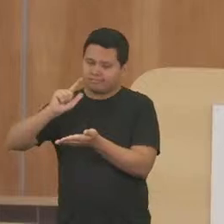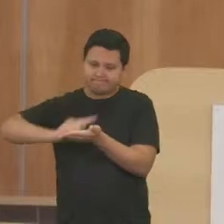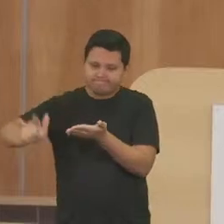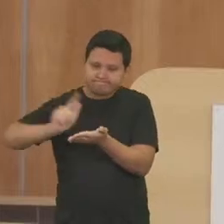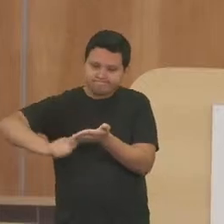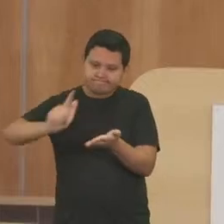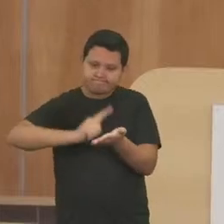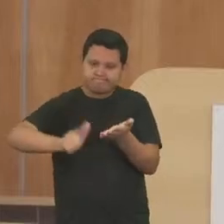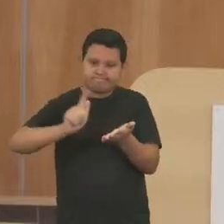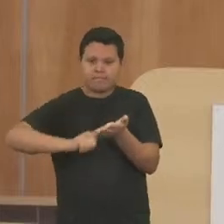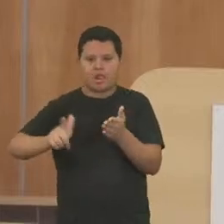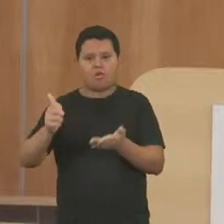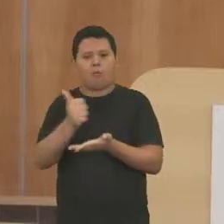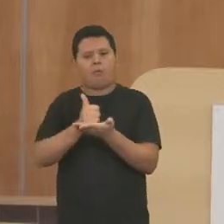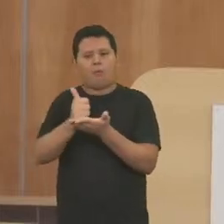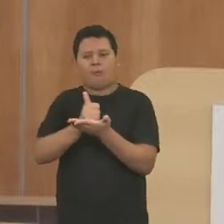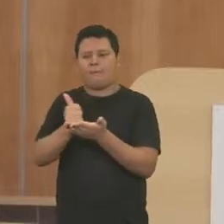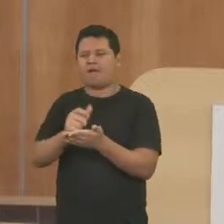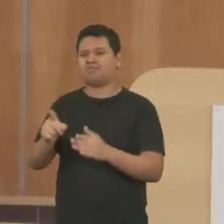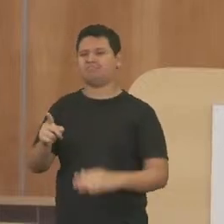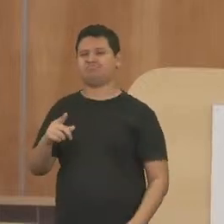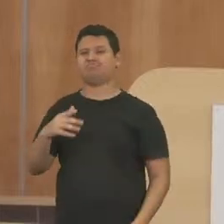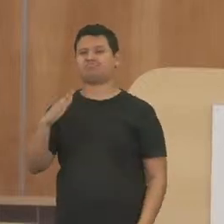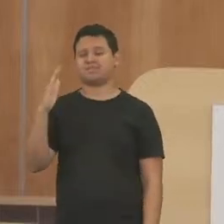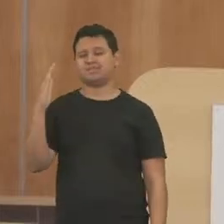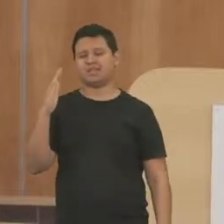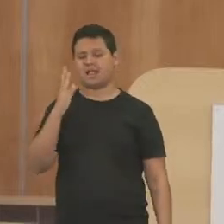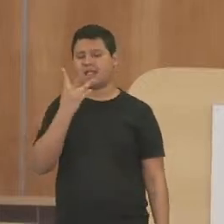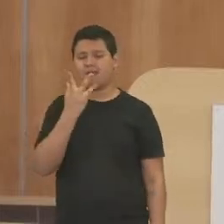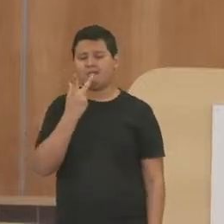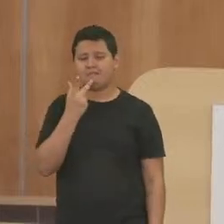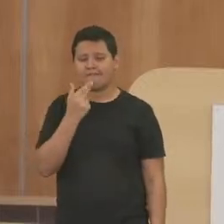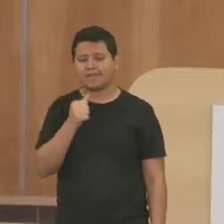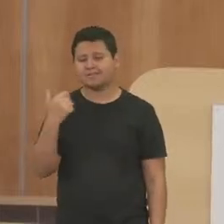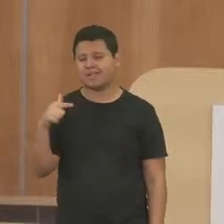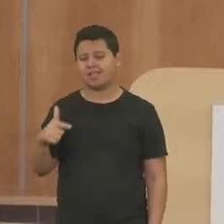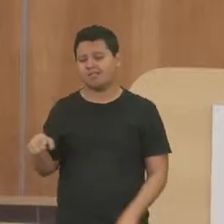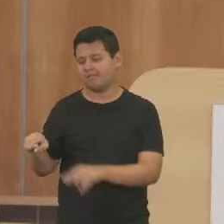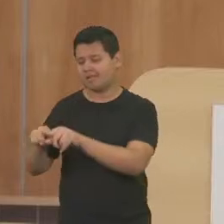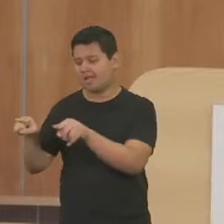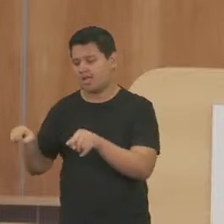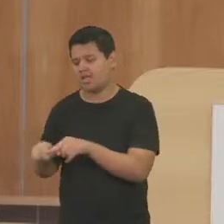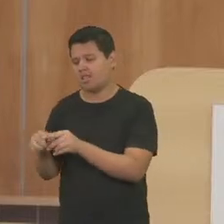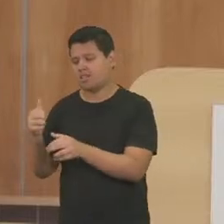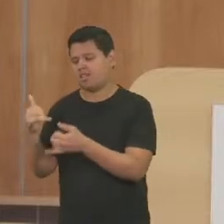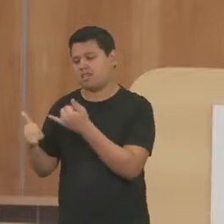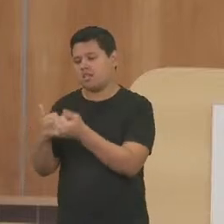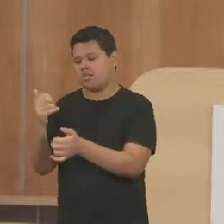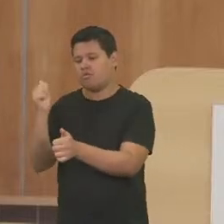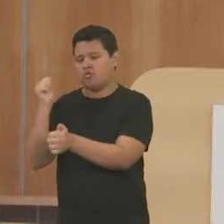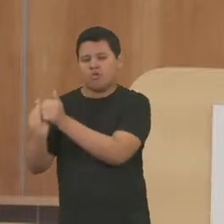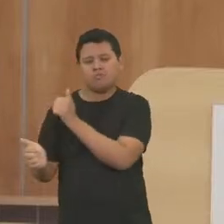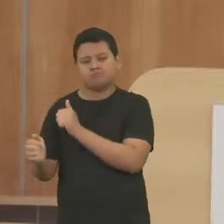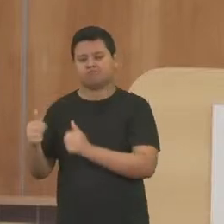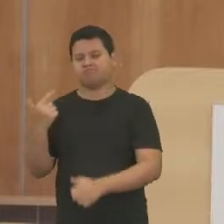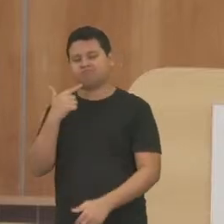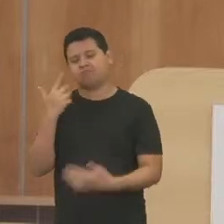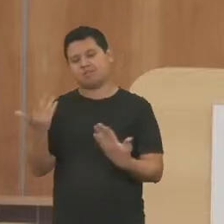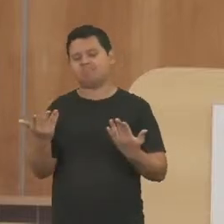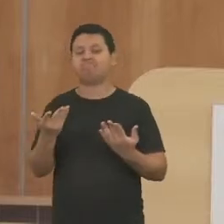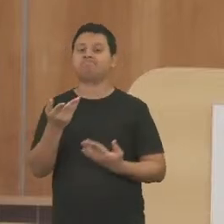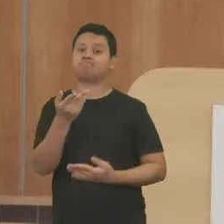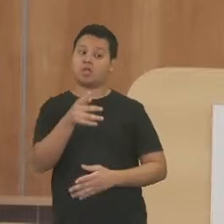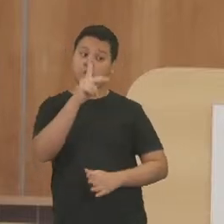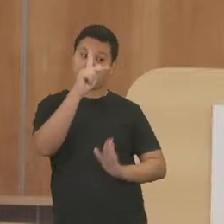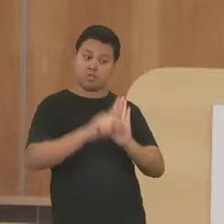dar manutenção. As crianças ficam lá, não tem um campinho de futebol para poder fazer atividade física. Então esse